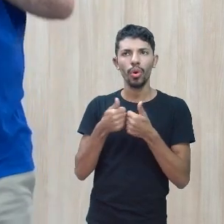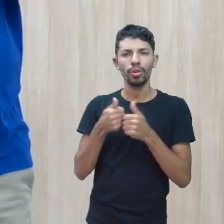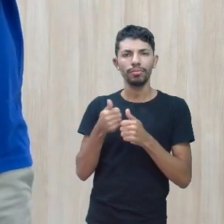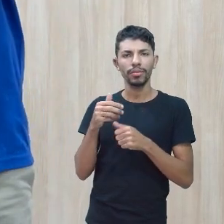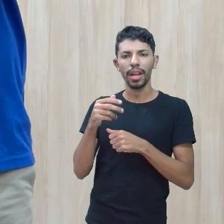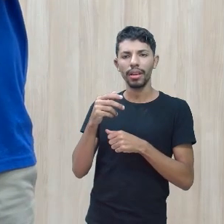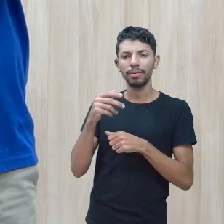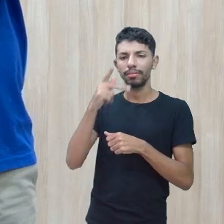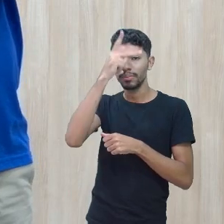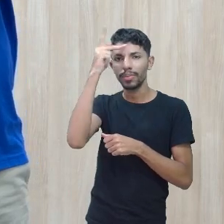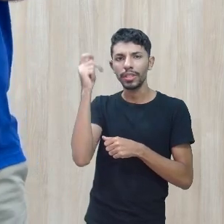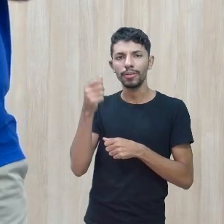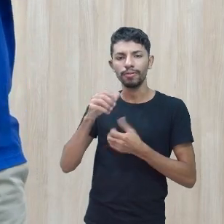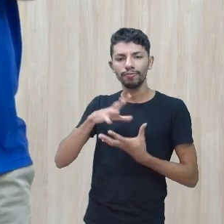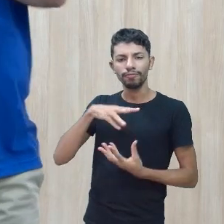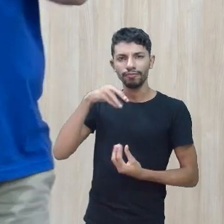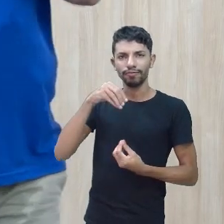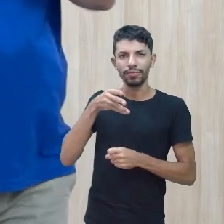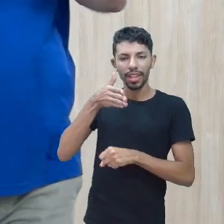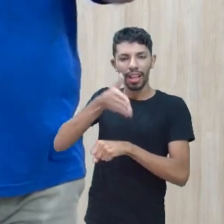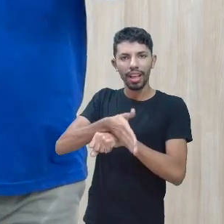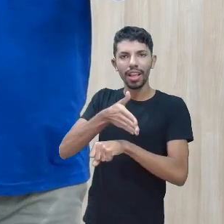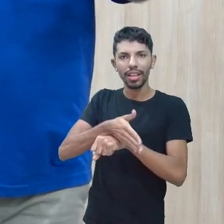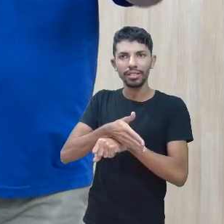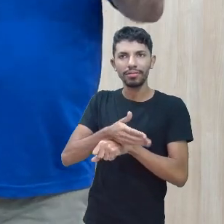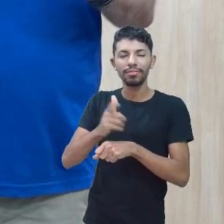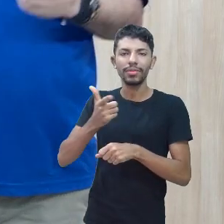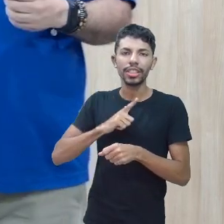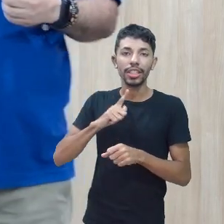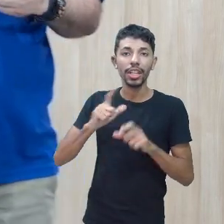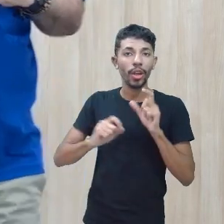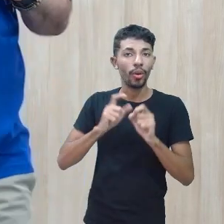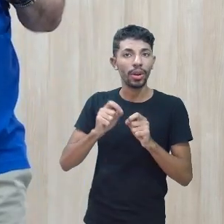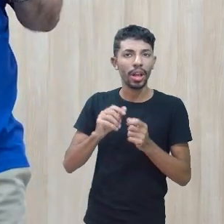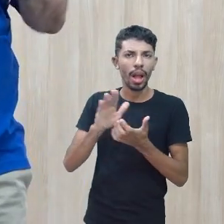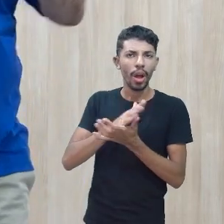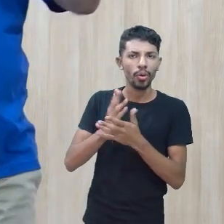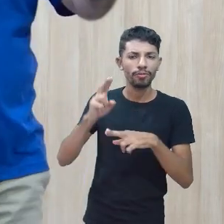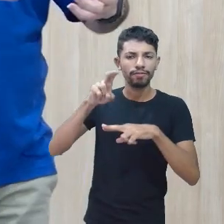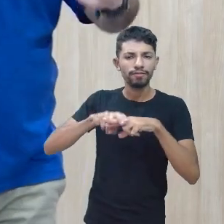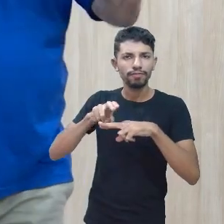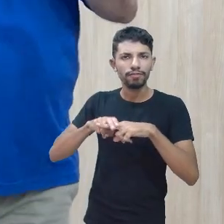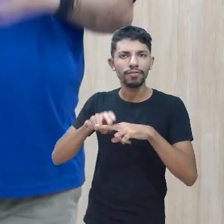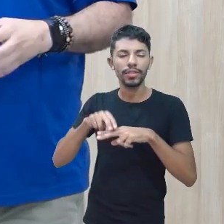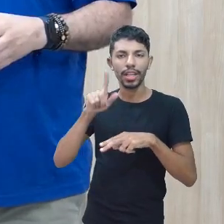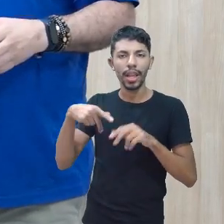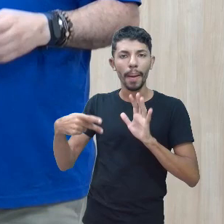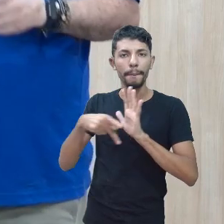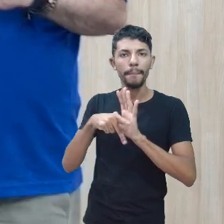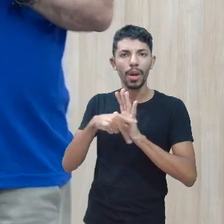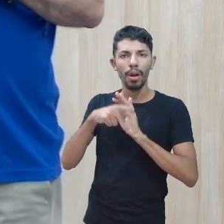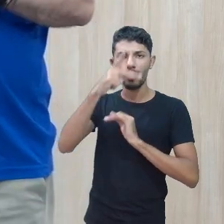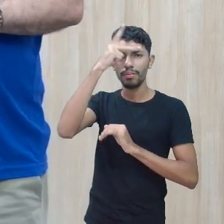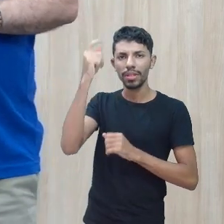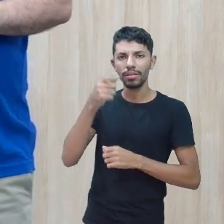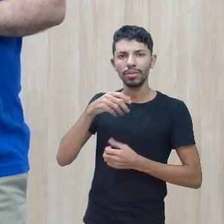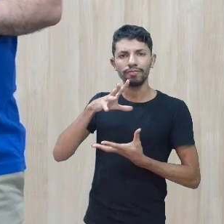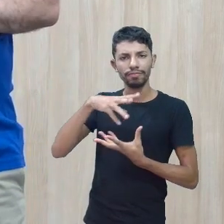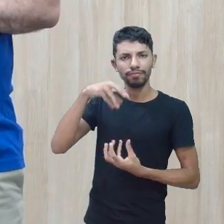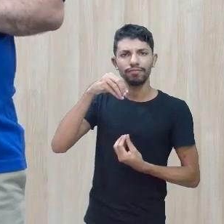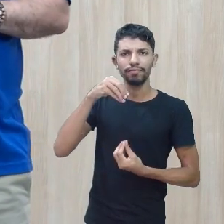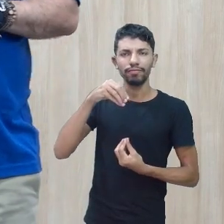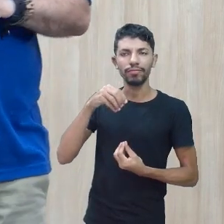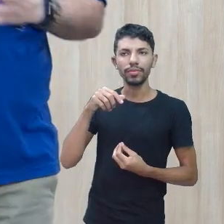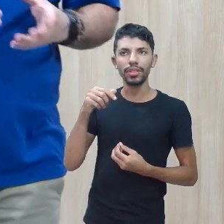que nos ônibus, às vezes, tem algumas cadeiras que são destinadas para idosos e gestantes. O idoso,